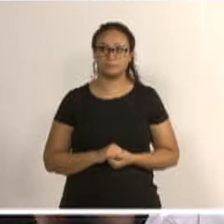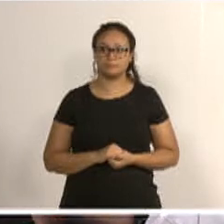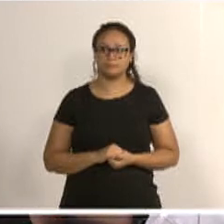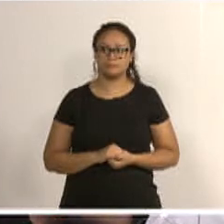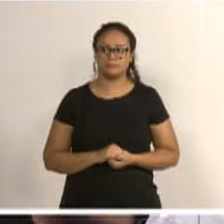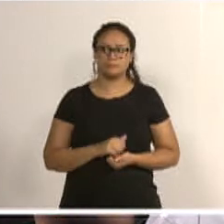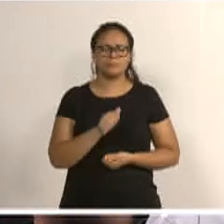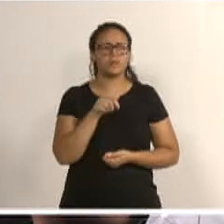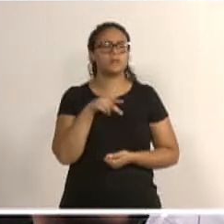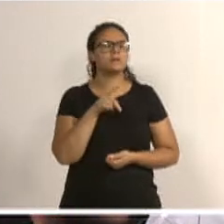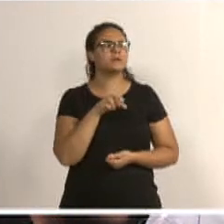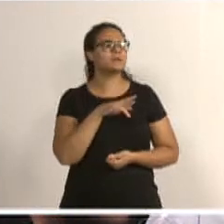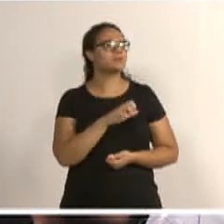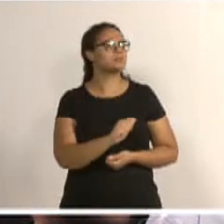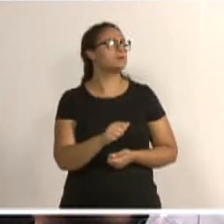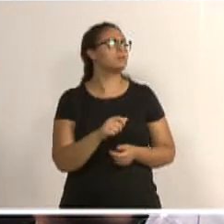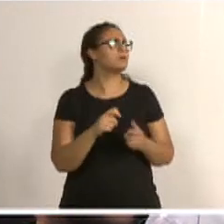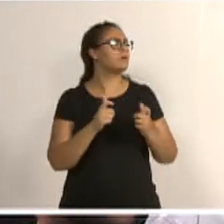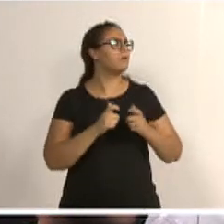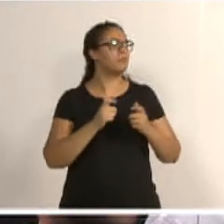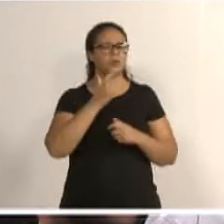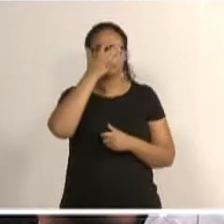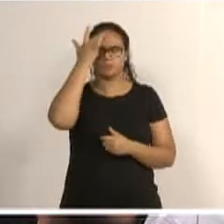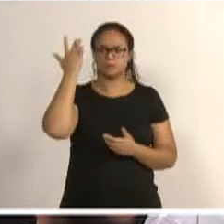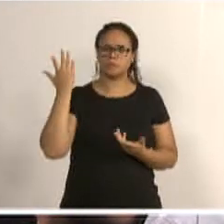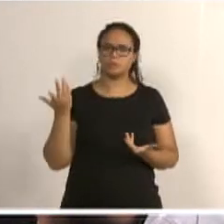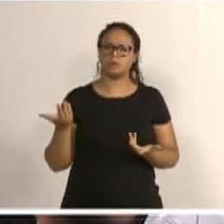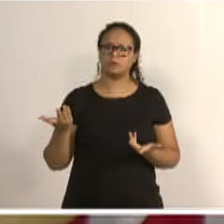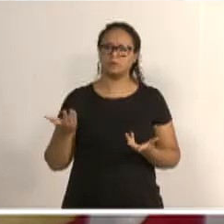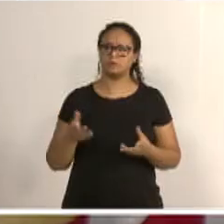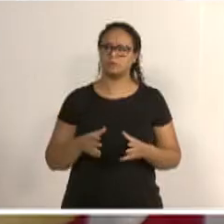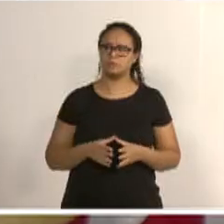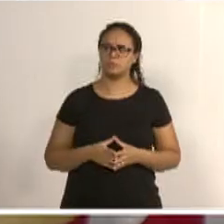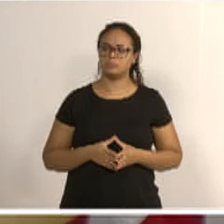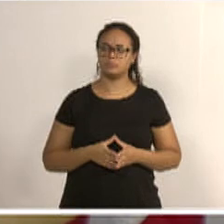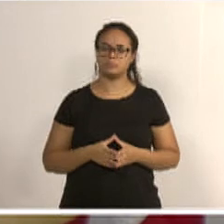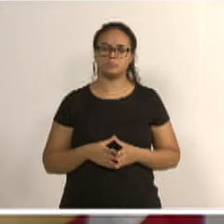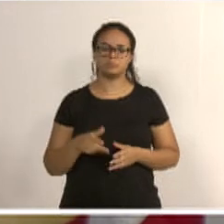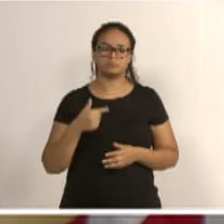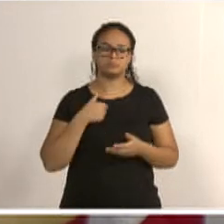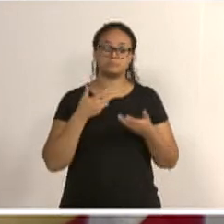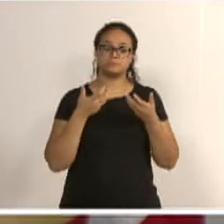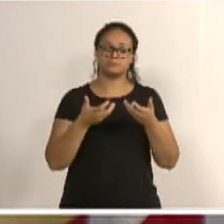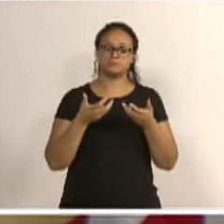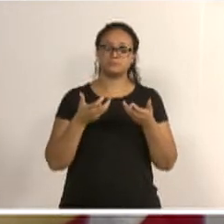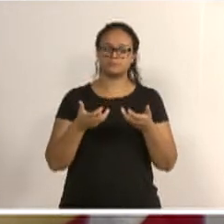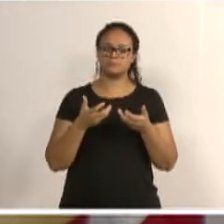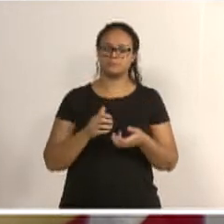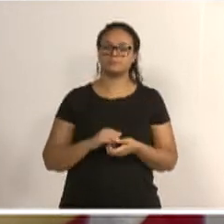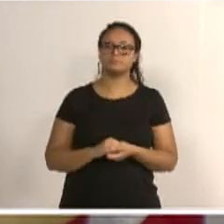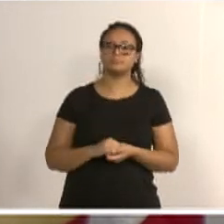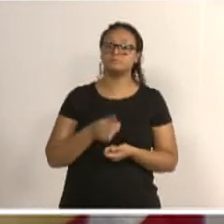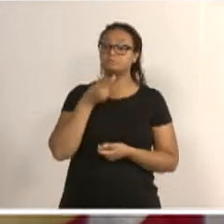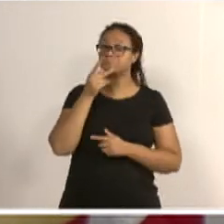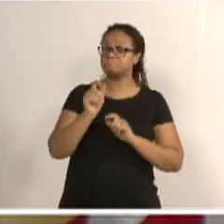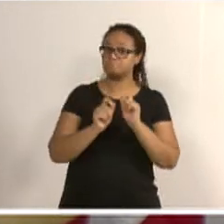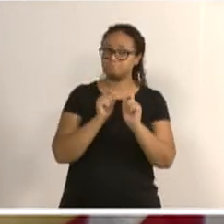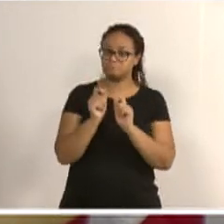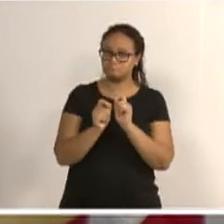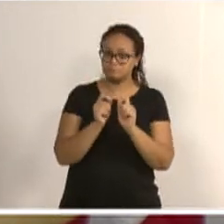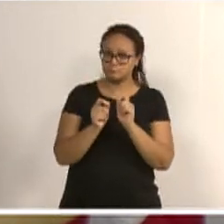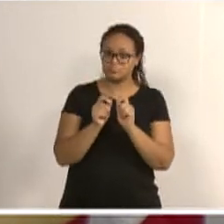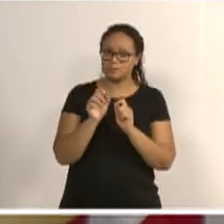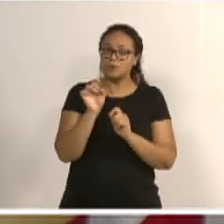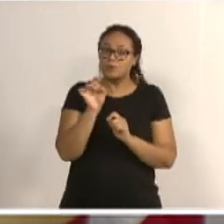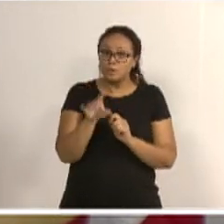Andressa, cadê o pessoal lá? Manda para cá. Eu só gostaria de dizer que, como ele falou com relação à intervenção